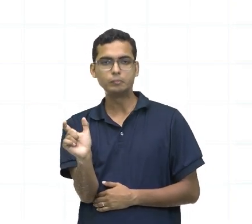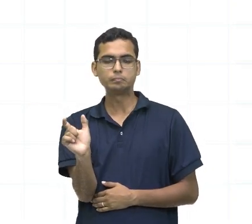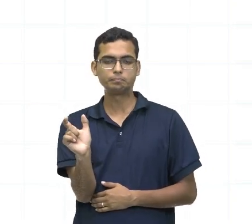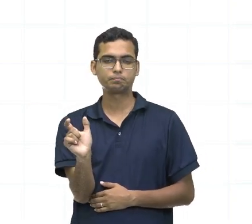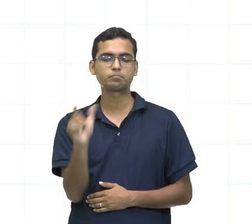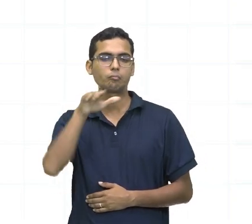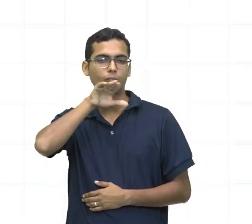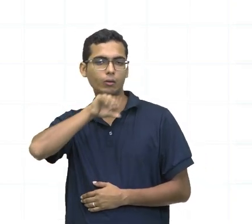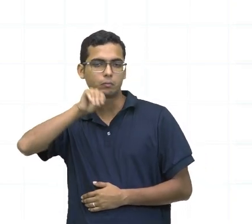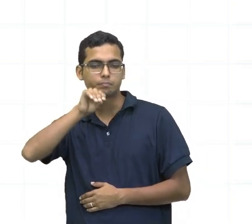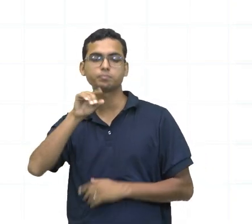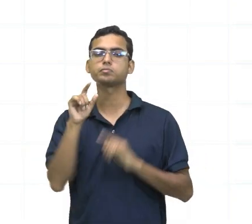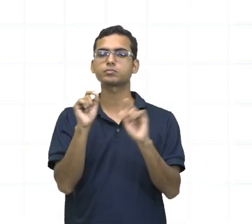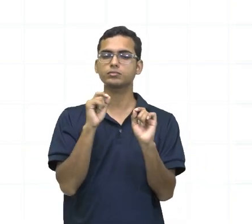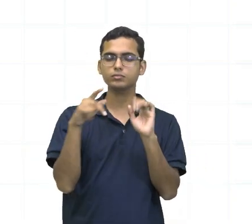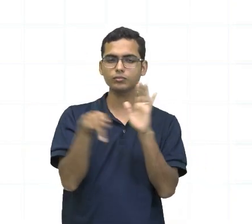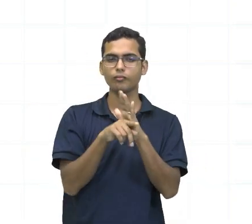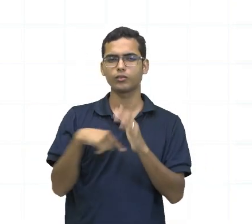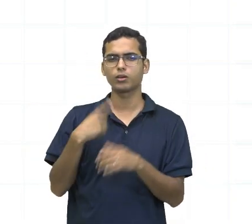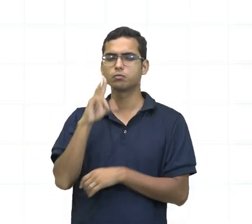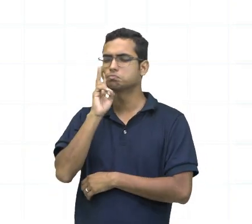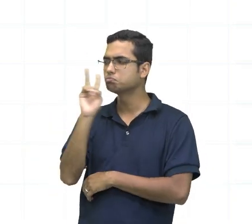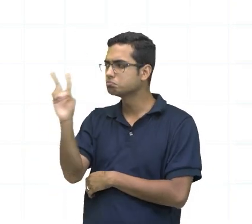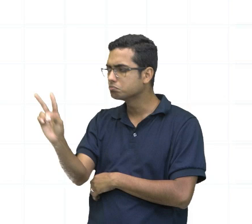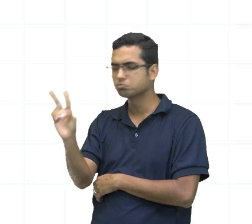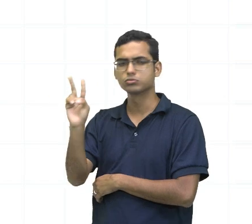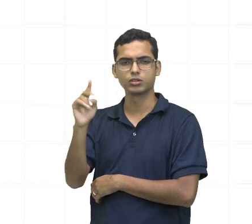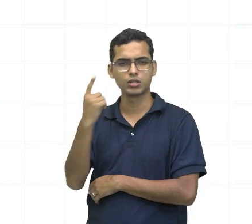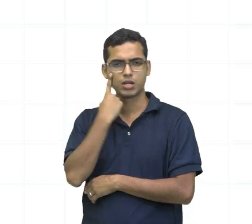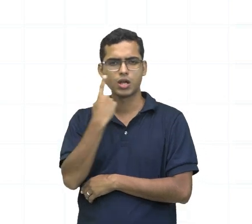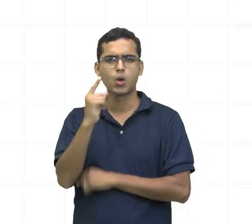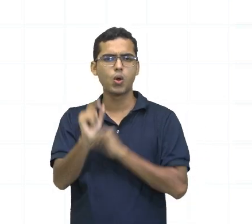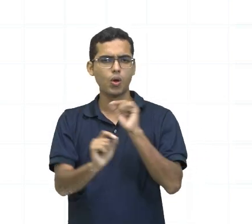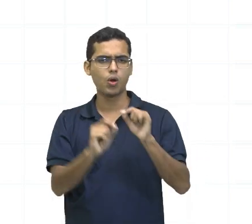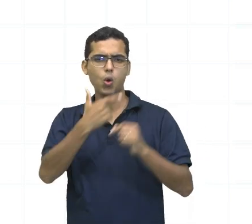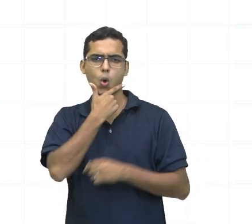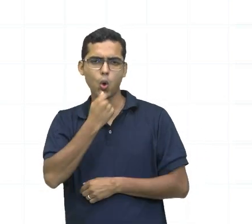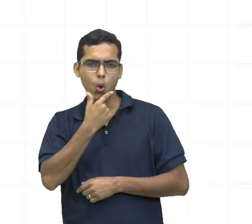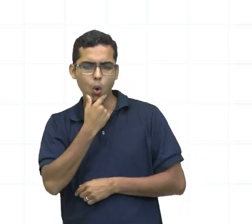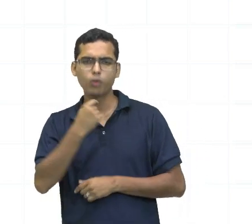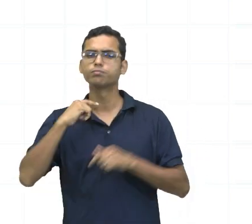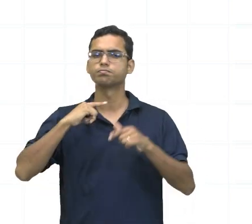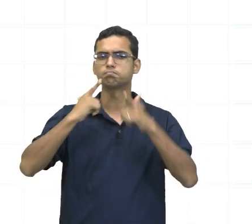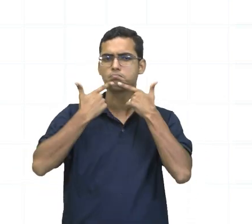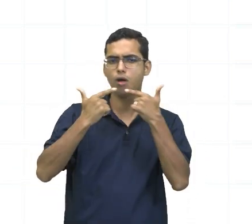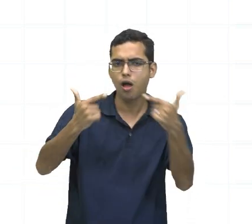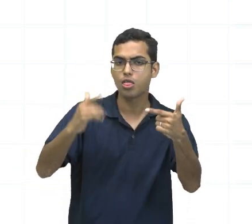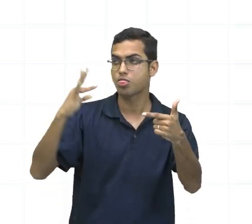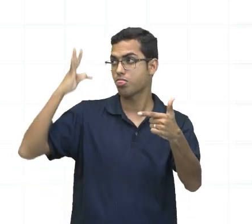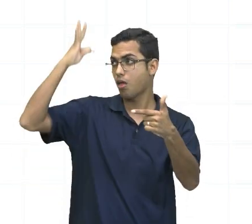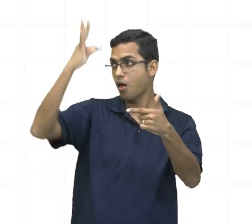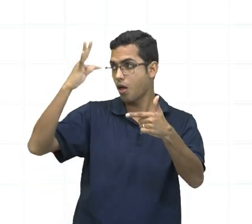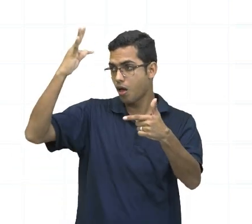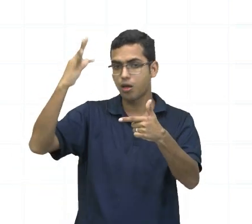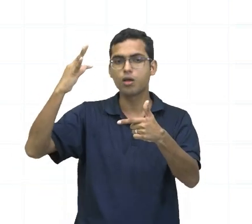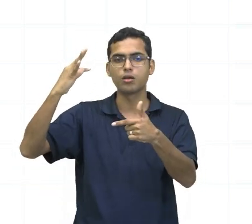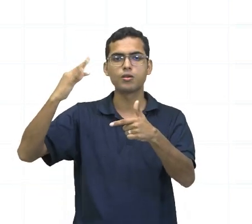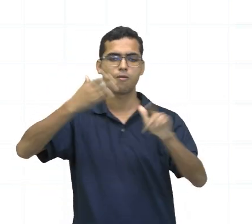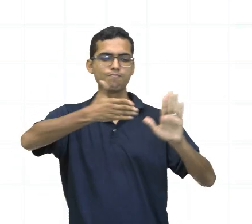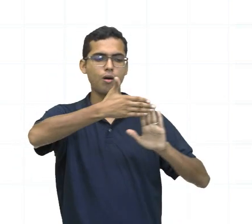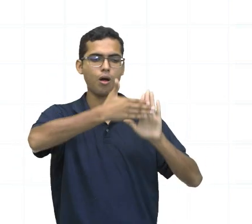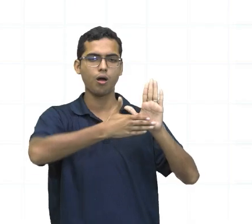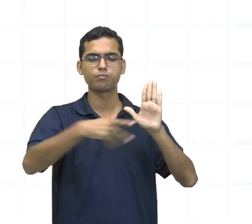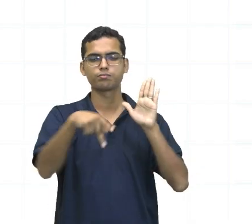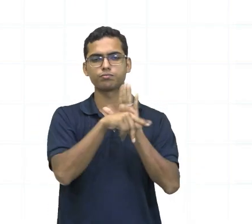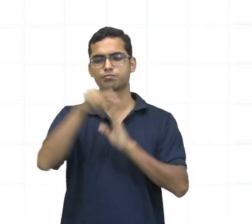gente fala o que a gente consegue pronunciar. Então, esses círculos, né, que é uma teoria proposta por esse